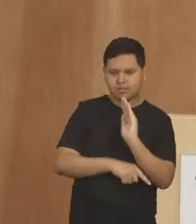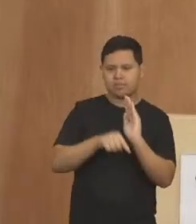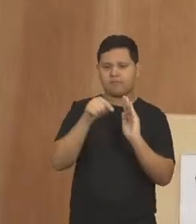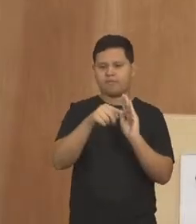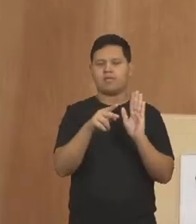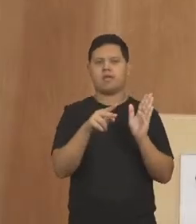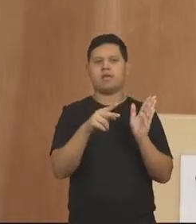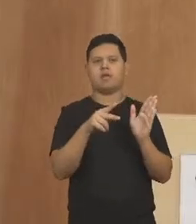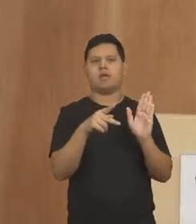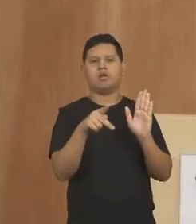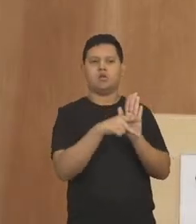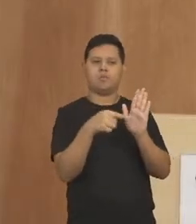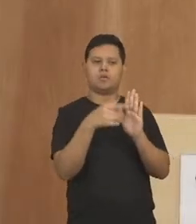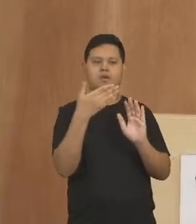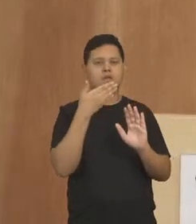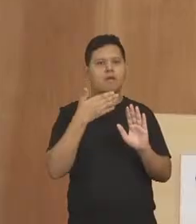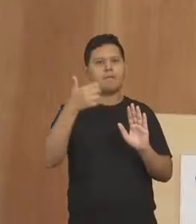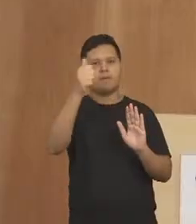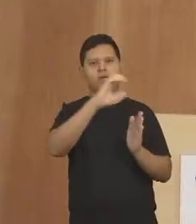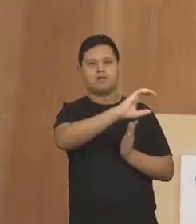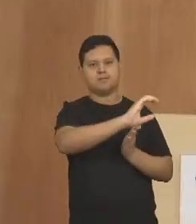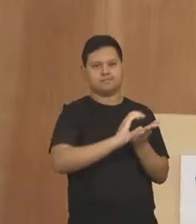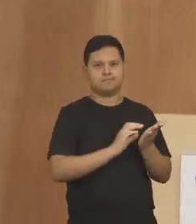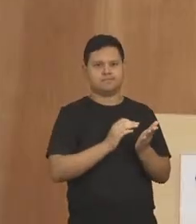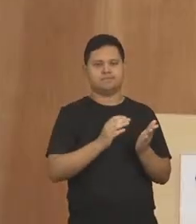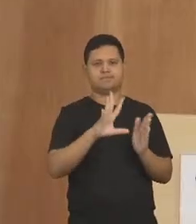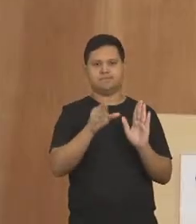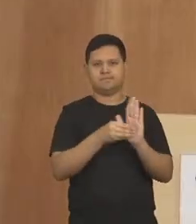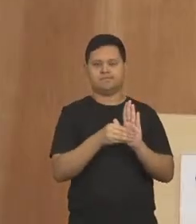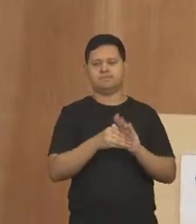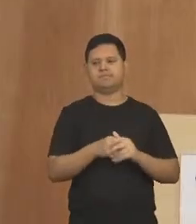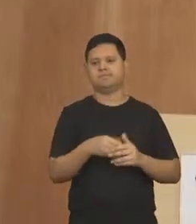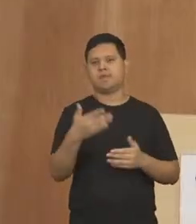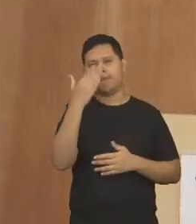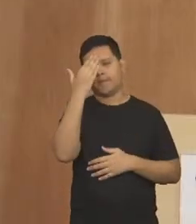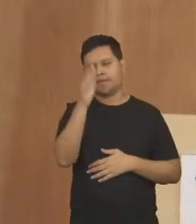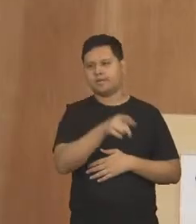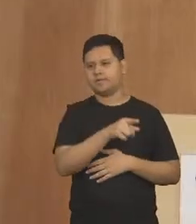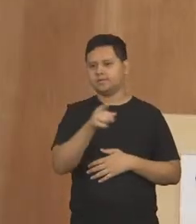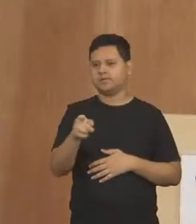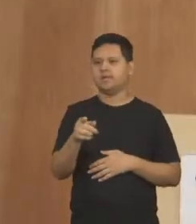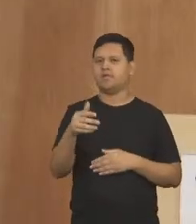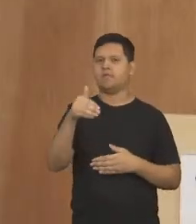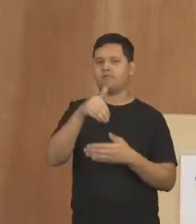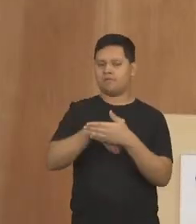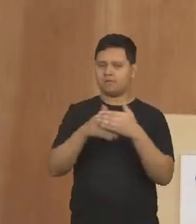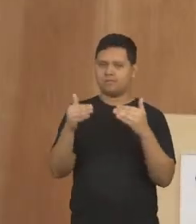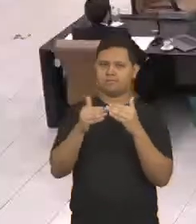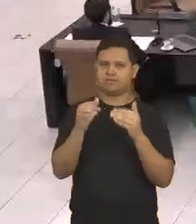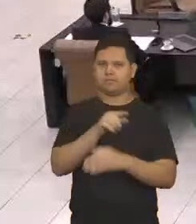desse projeto e melhorar as emendas, tá bom? Então, muito obrigada a todos e conto aí com voto favorável.